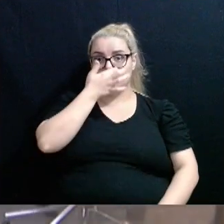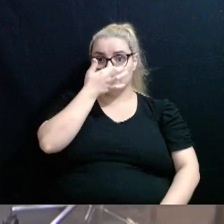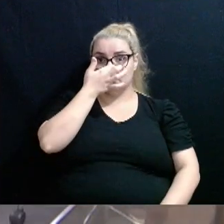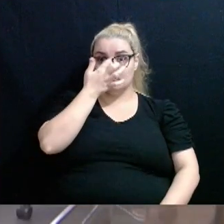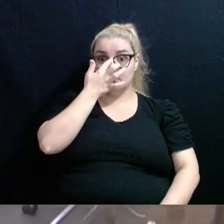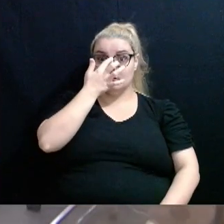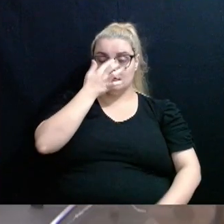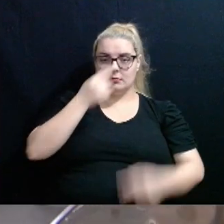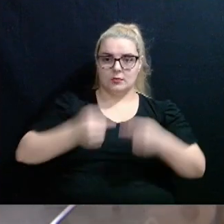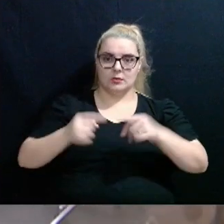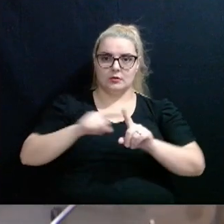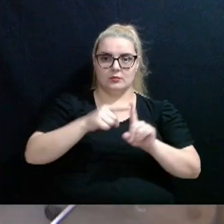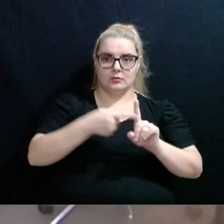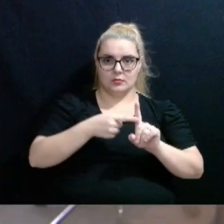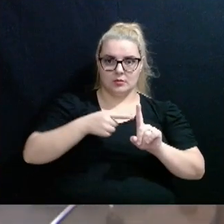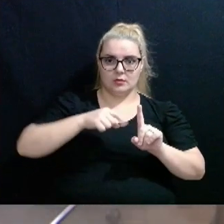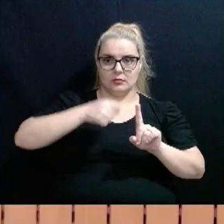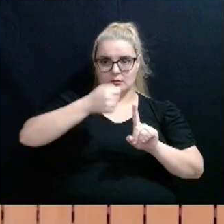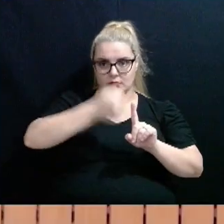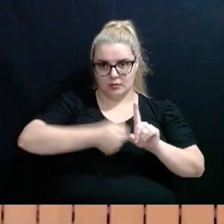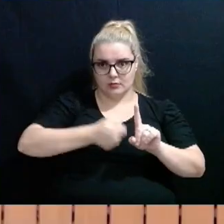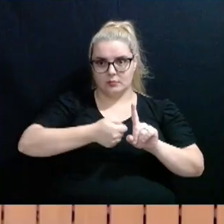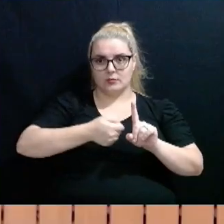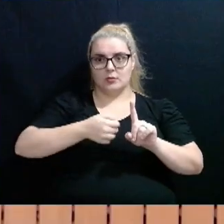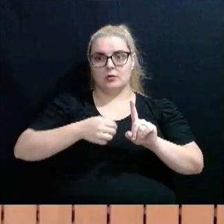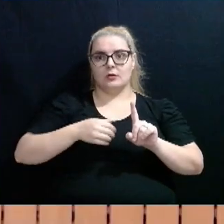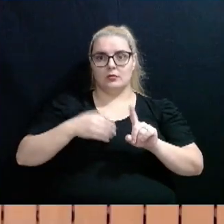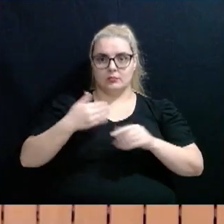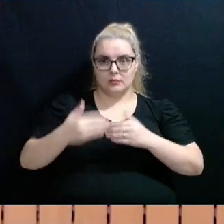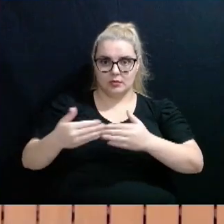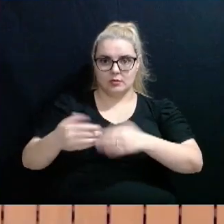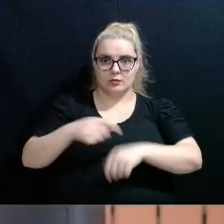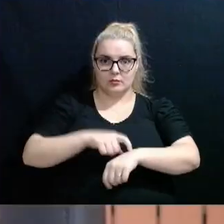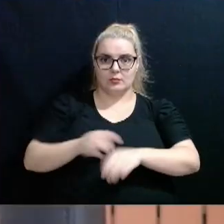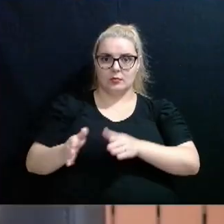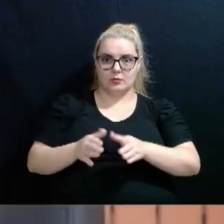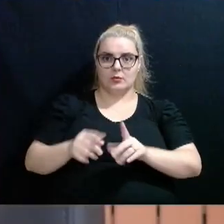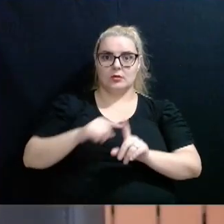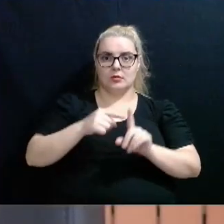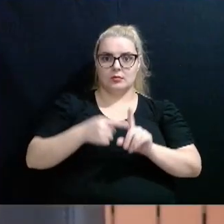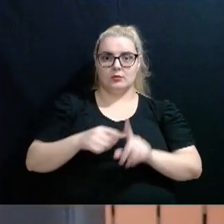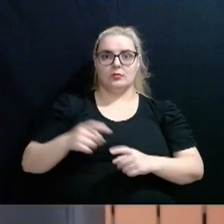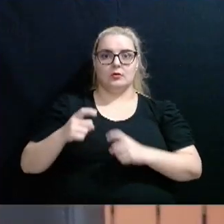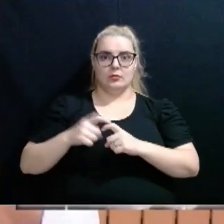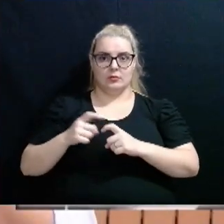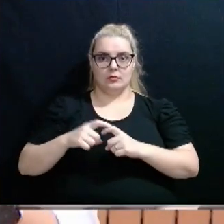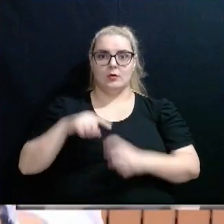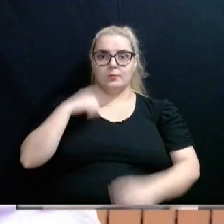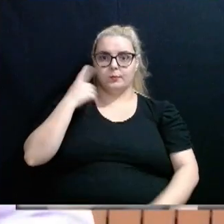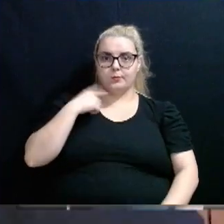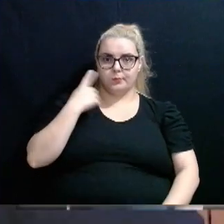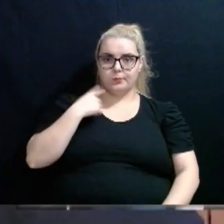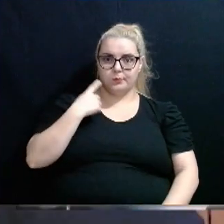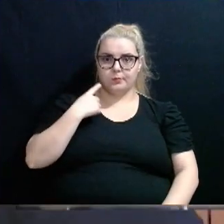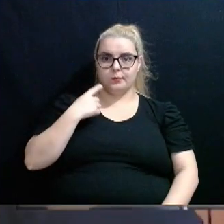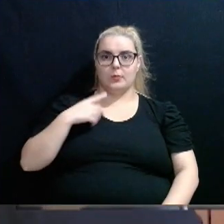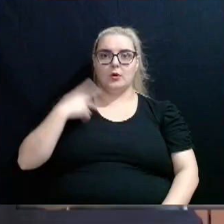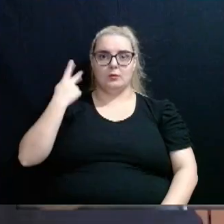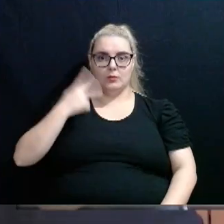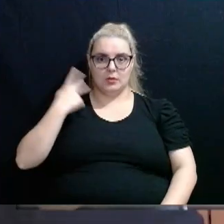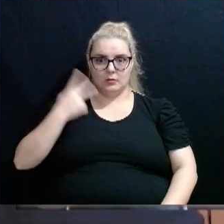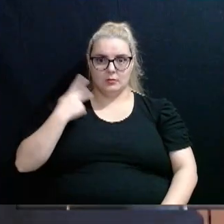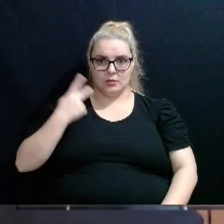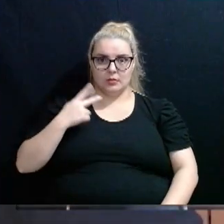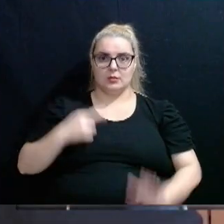fases mais avançadas da gestação. O encontro reuniu médicos, advogados, parlamentares, representantes